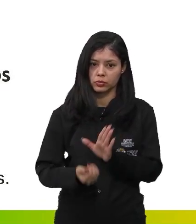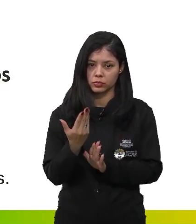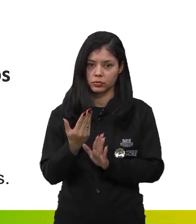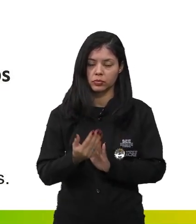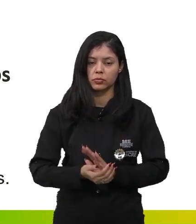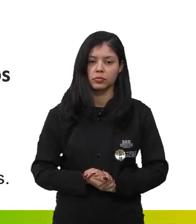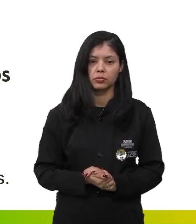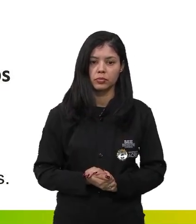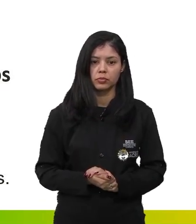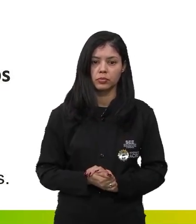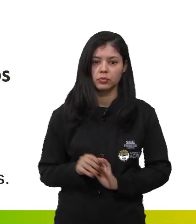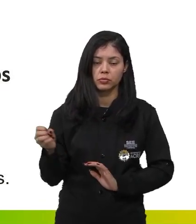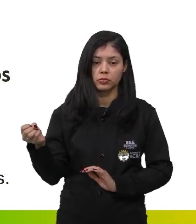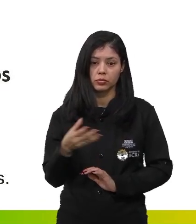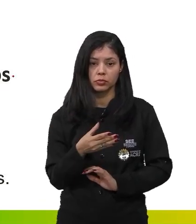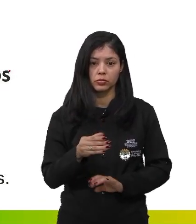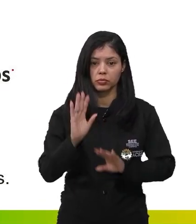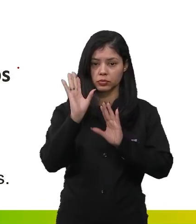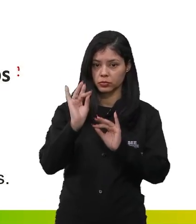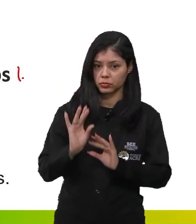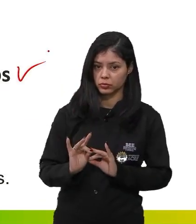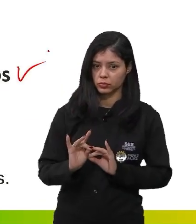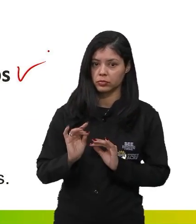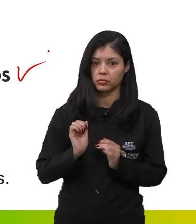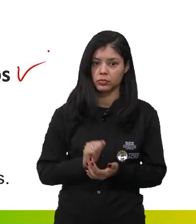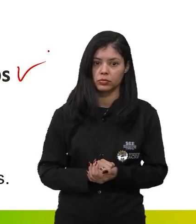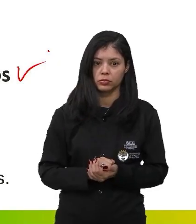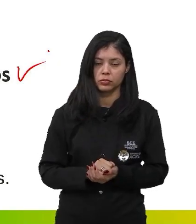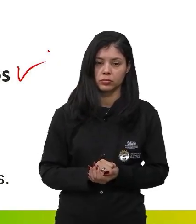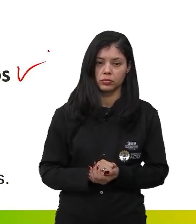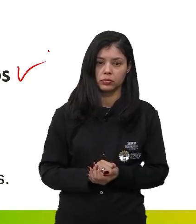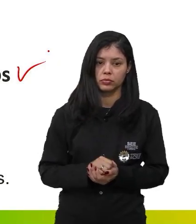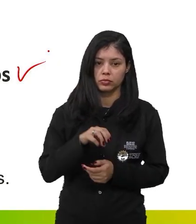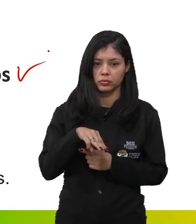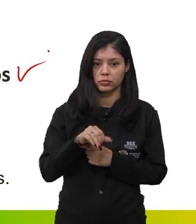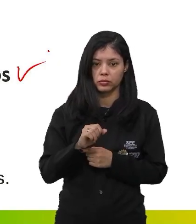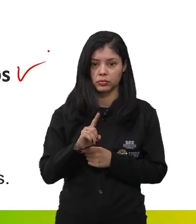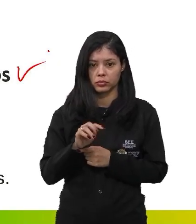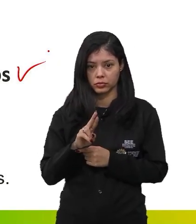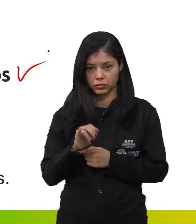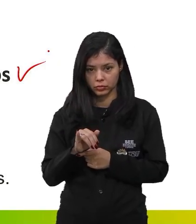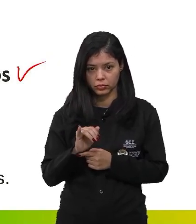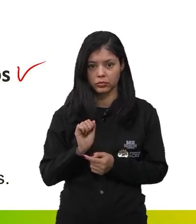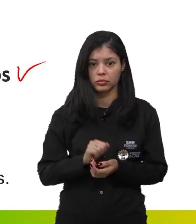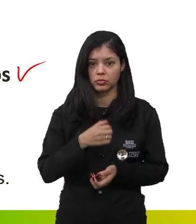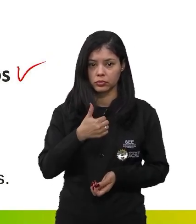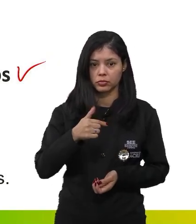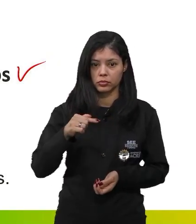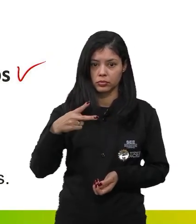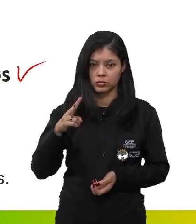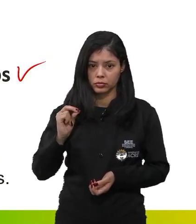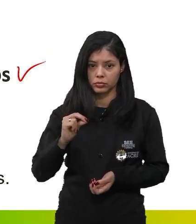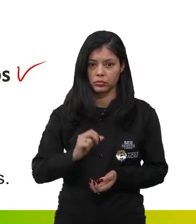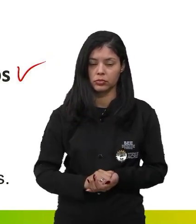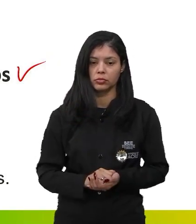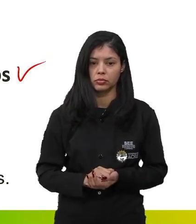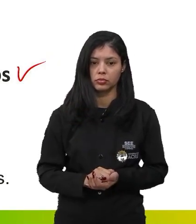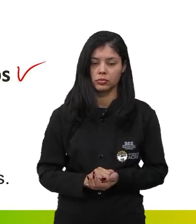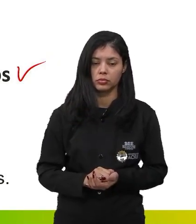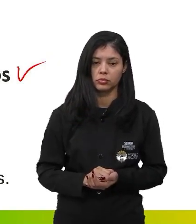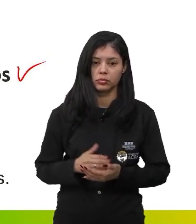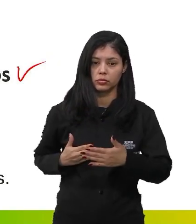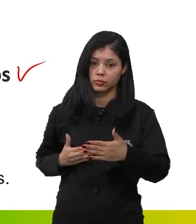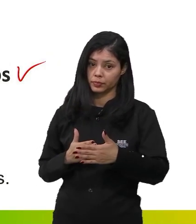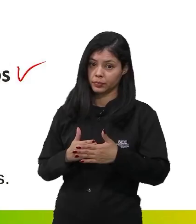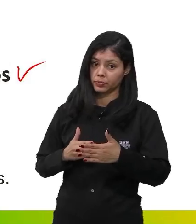original. E novos tratados como o de Madrid em 1750, você já vê